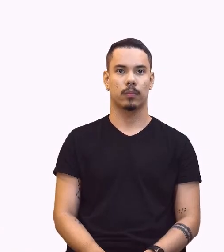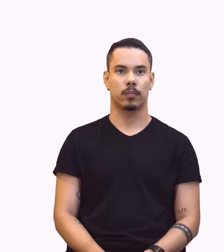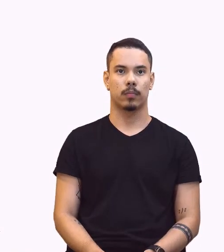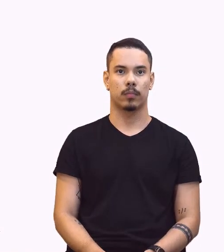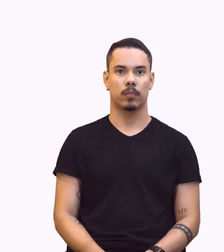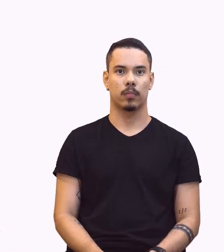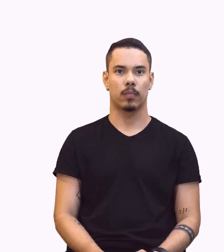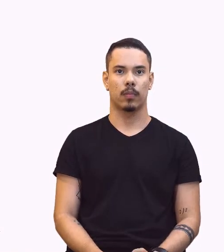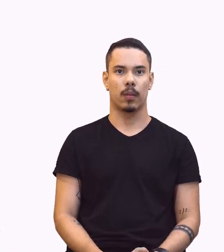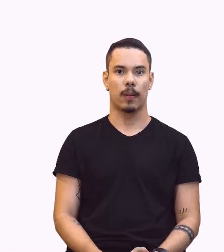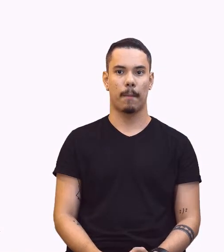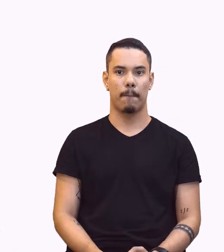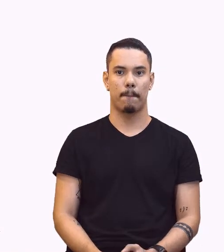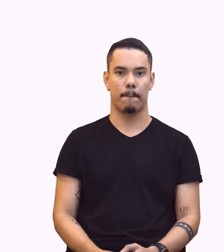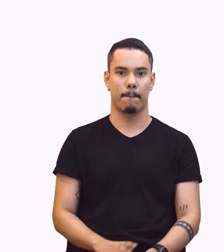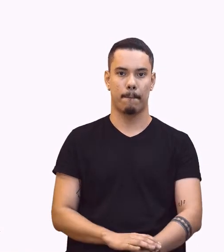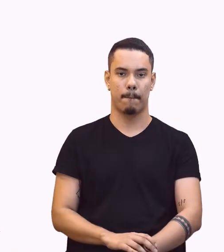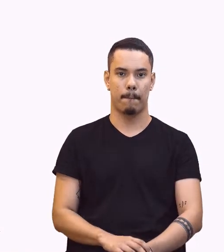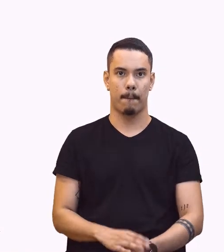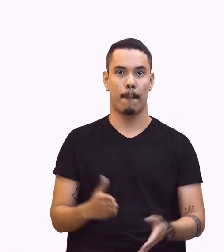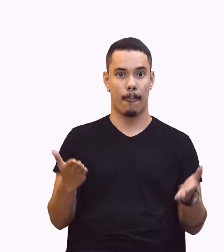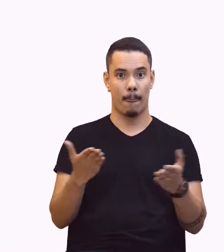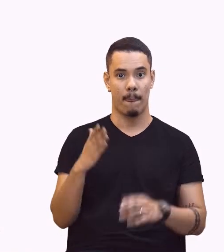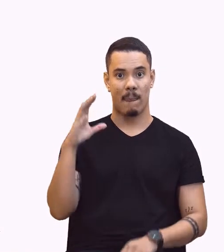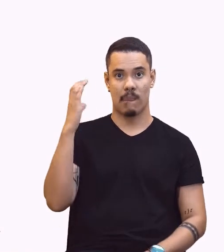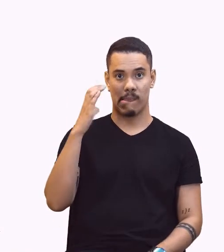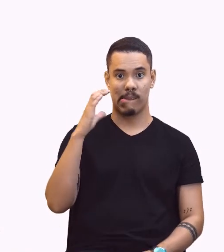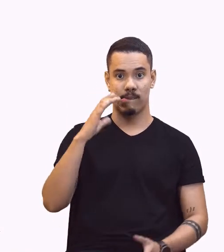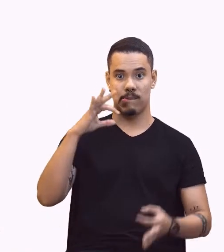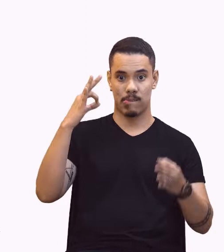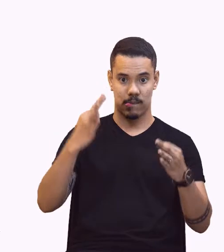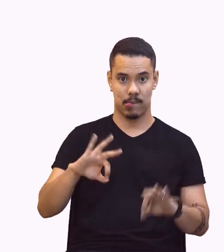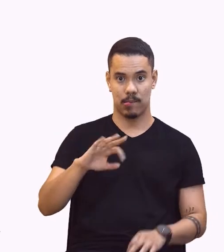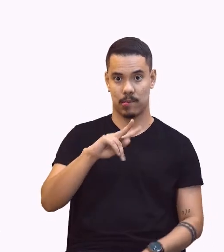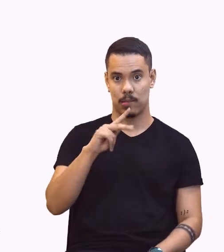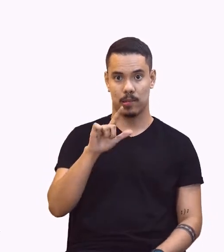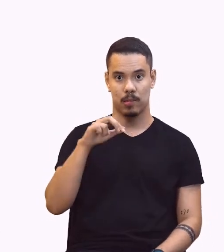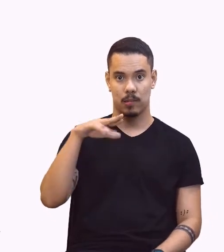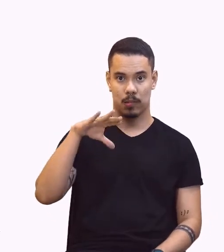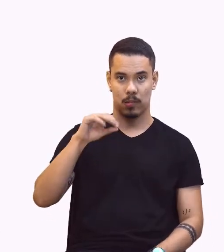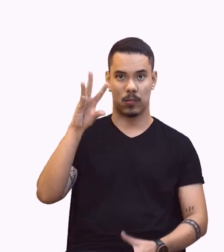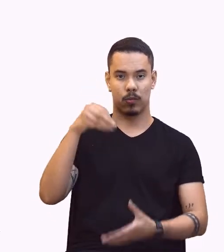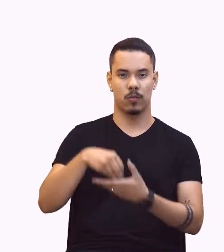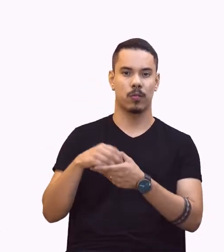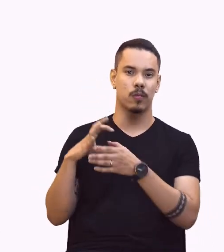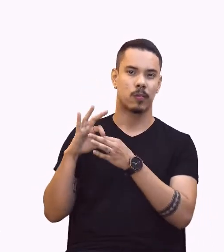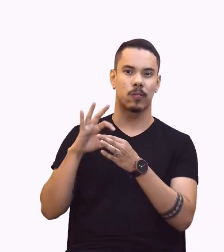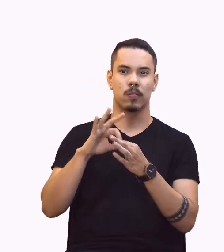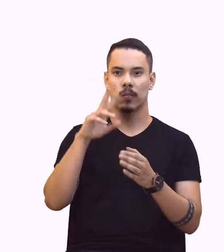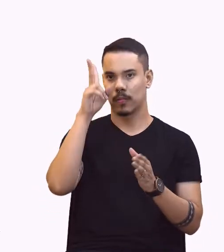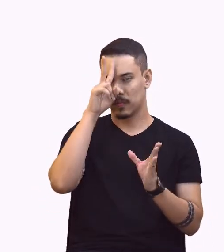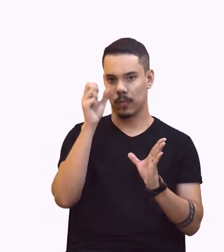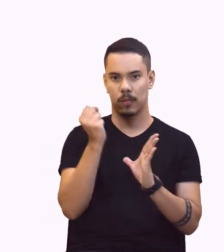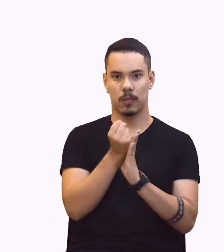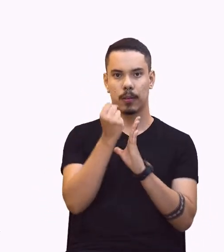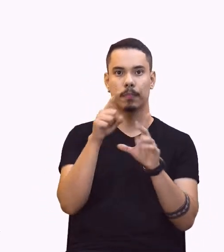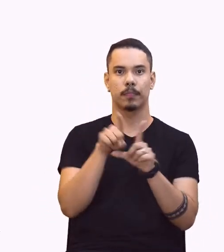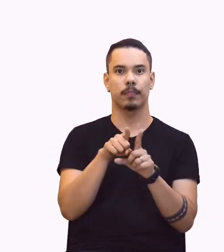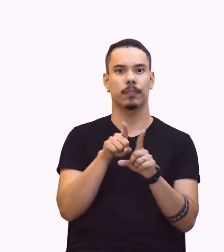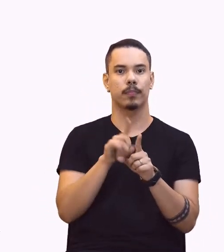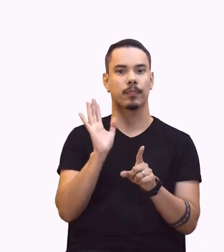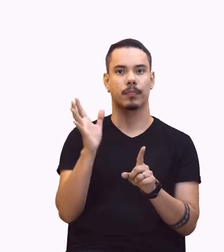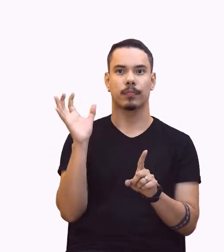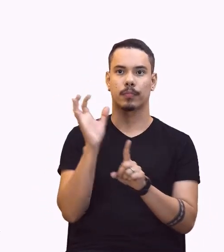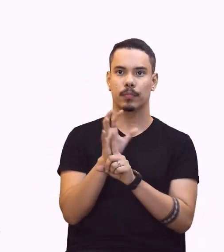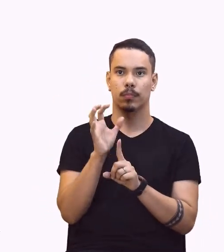Agora vamos ver a ciência do helenismo dentro do contexto científico. Ela também estava